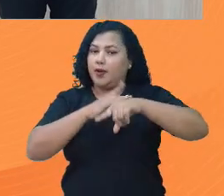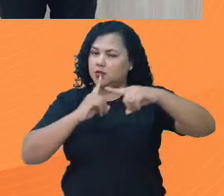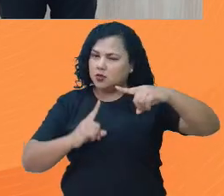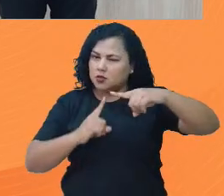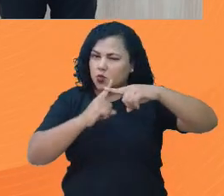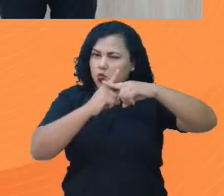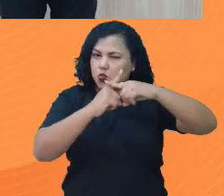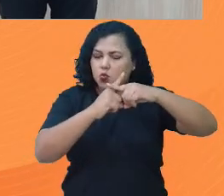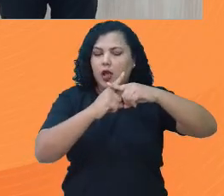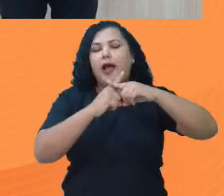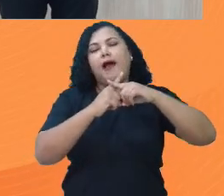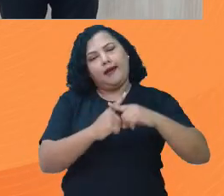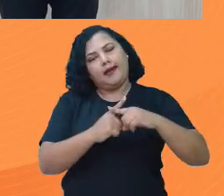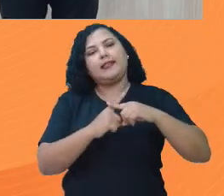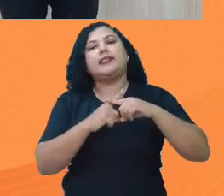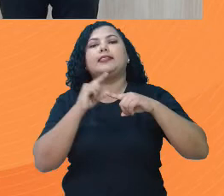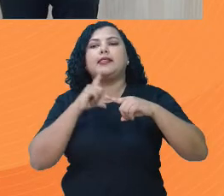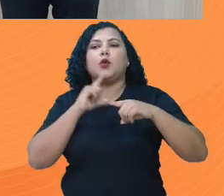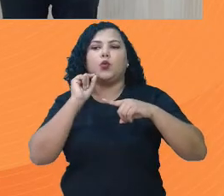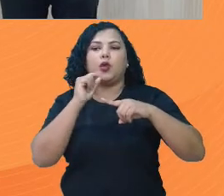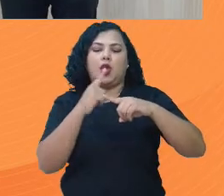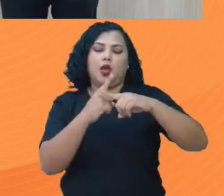se cruzam, a gente forma aí